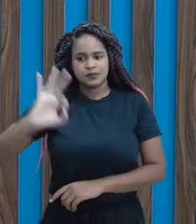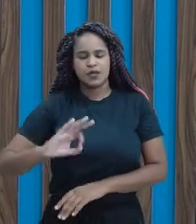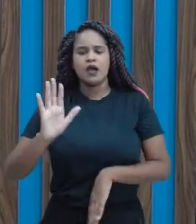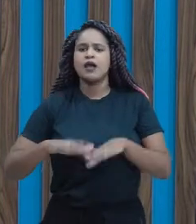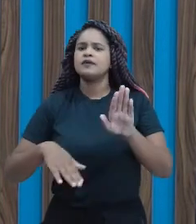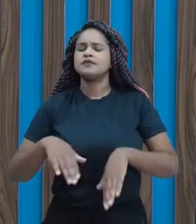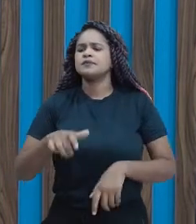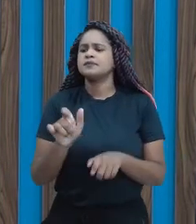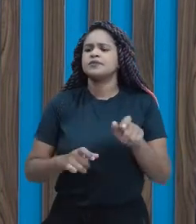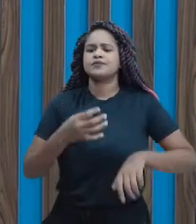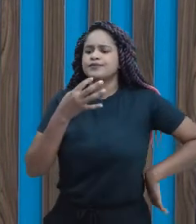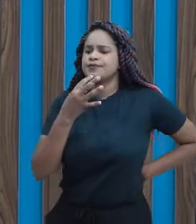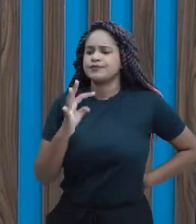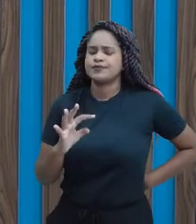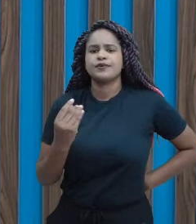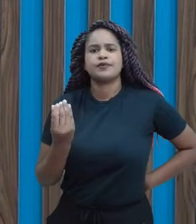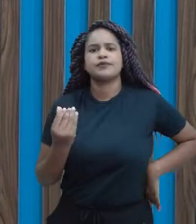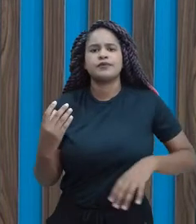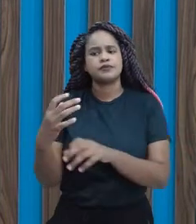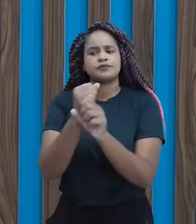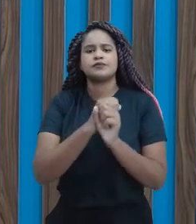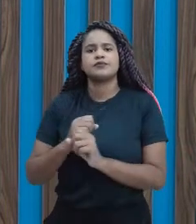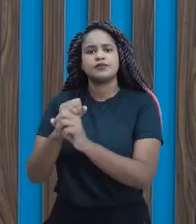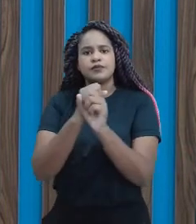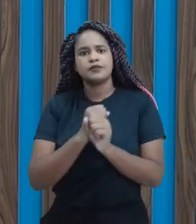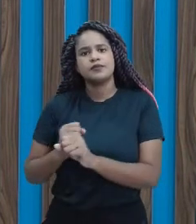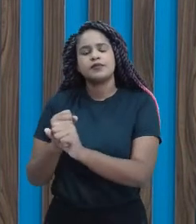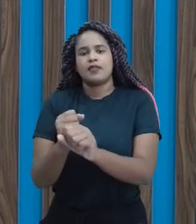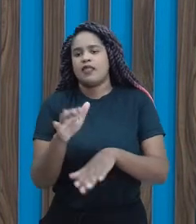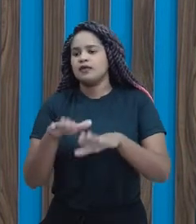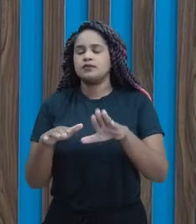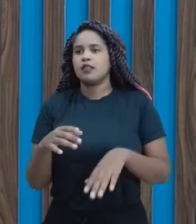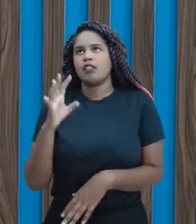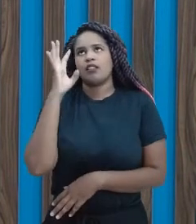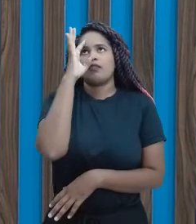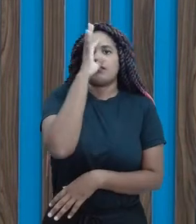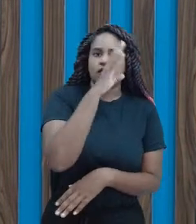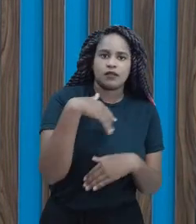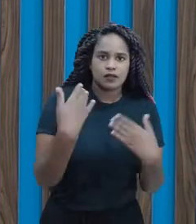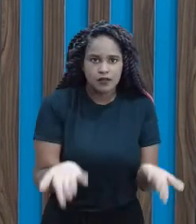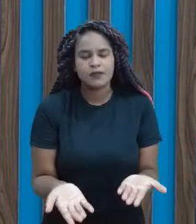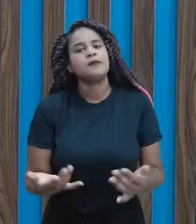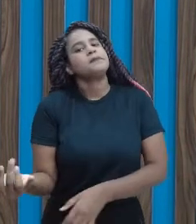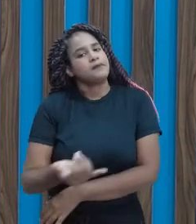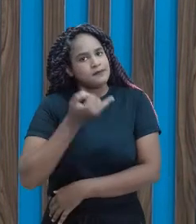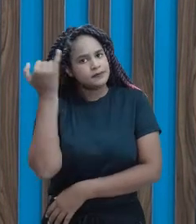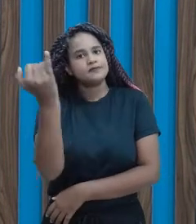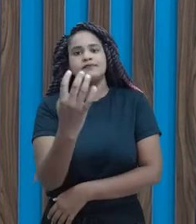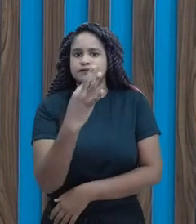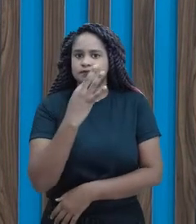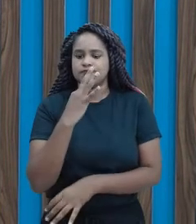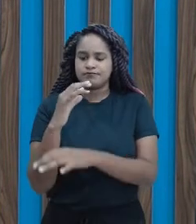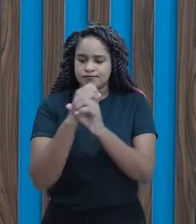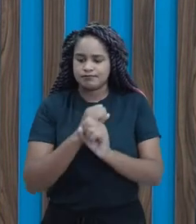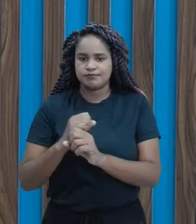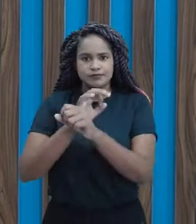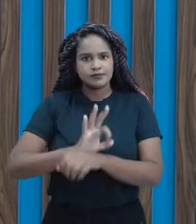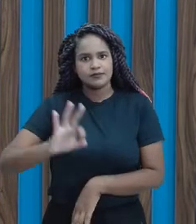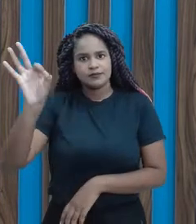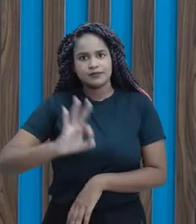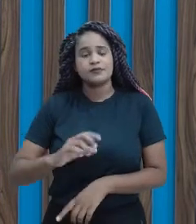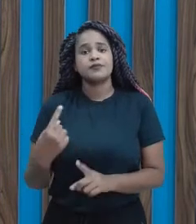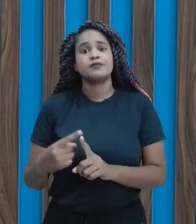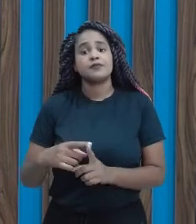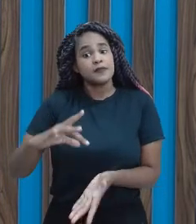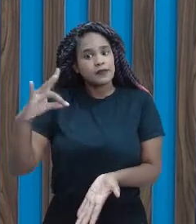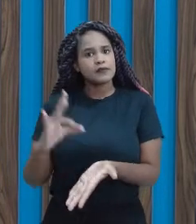pessoas, por não conhecerem, né, o cálculo de porcentagem, às vezes ficam voando nisso. Então, é muito importante a gente conhecer, porque assim, é algo que a